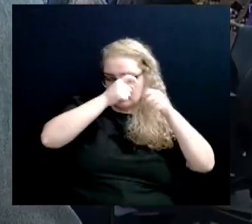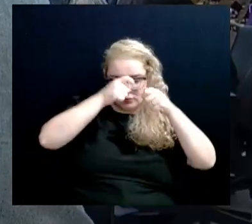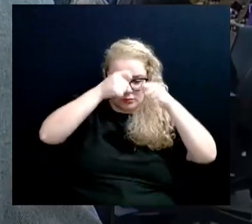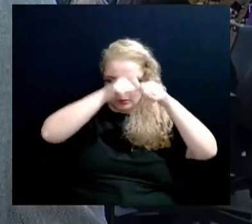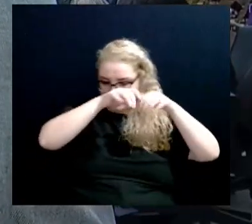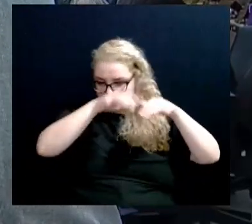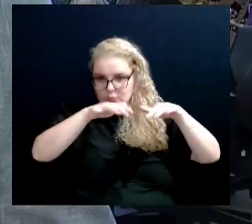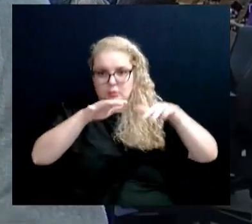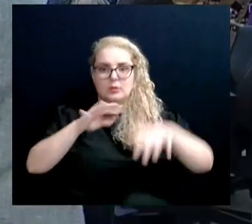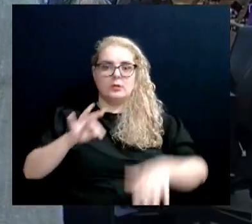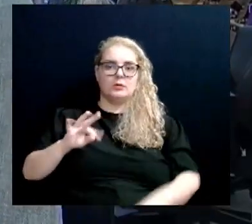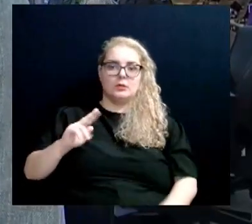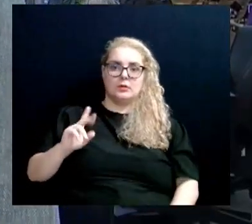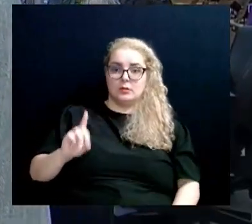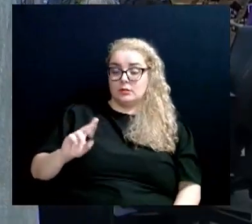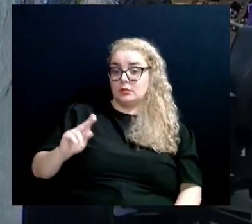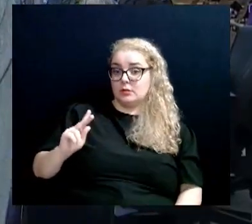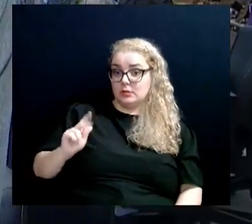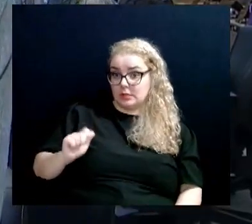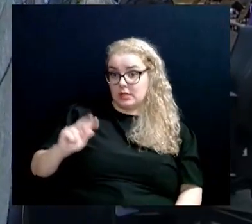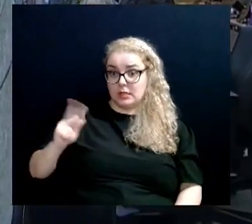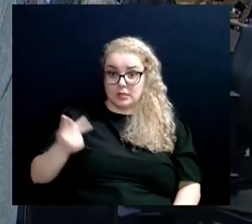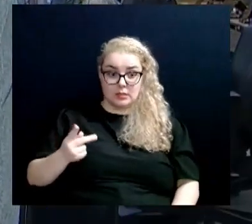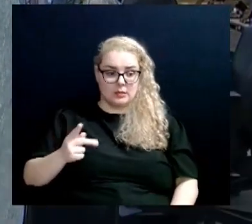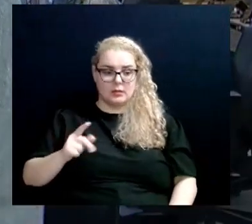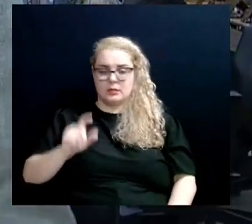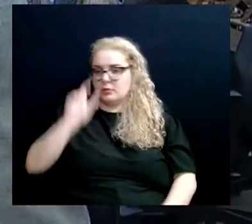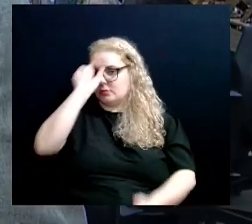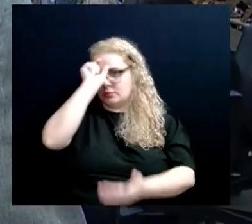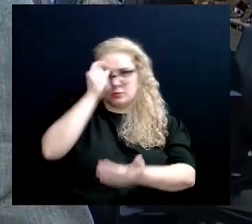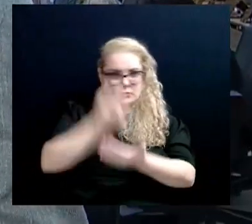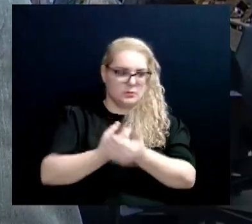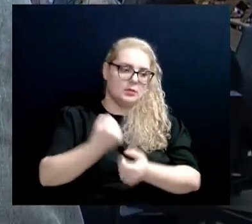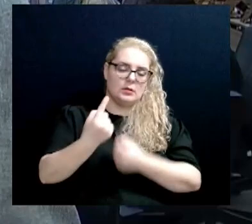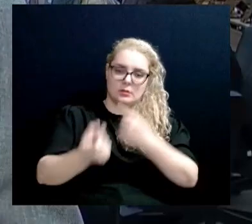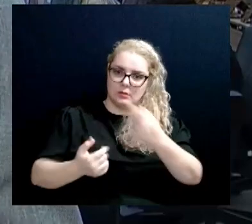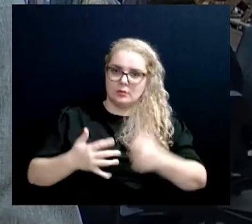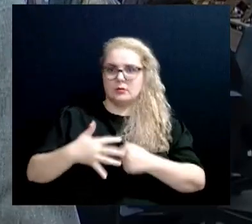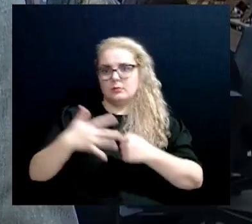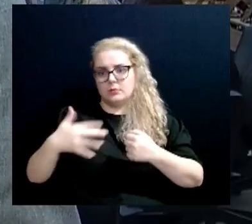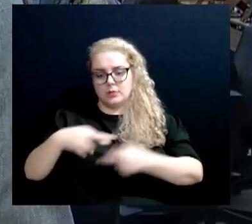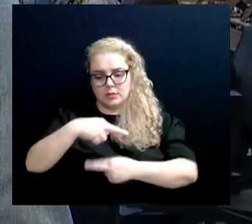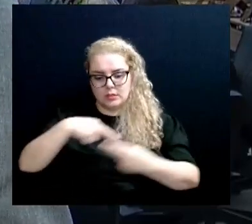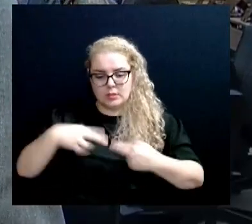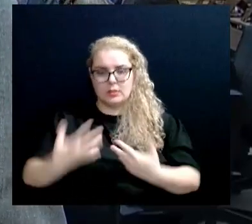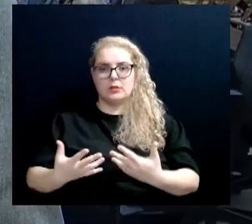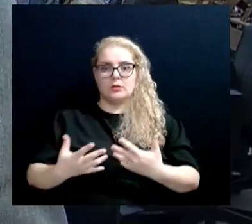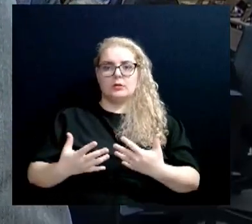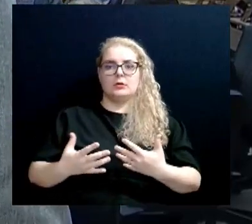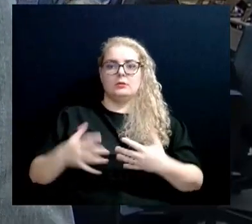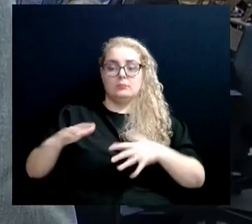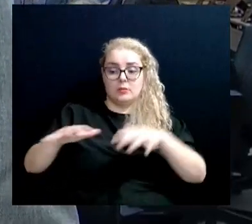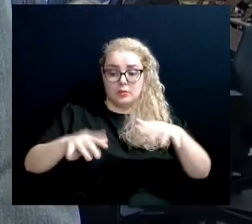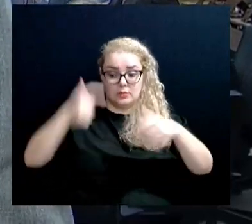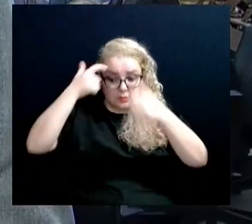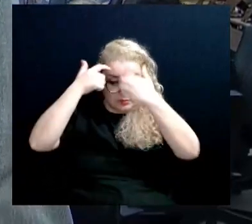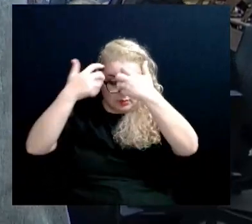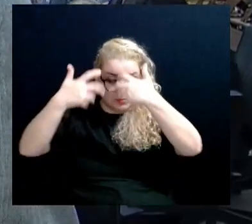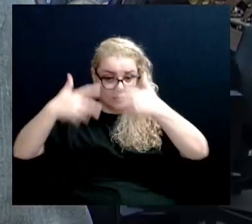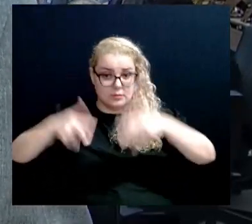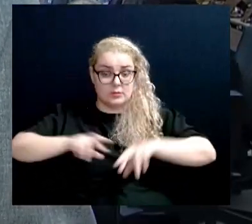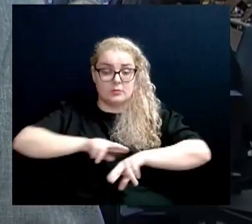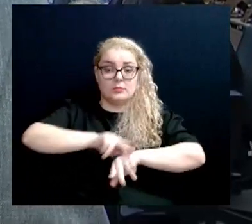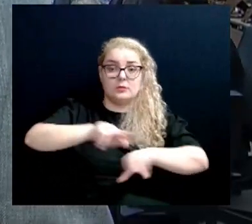com TDAH, com dislexia, com alguma síndrome relacionada a todo esse campo das neurodivergências. E a gente